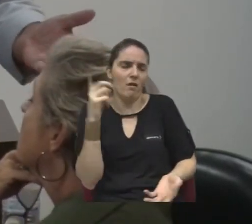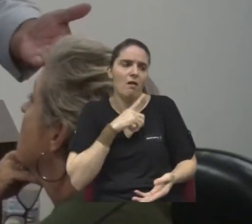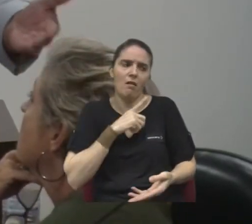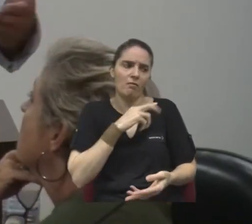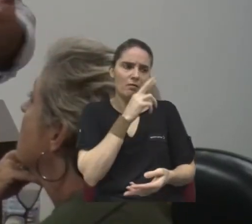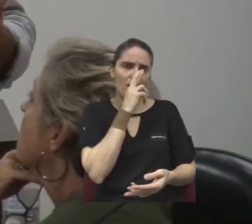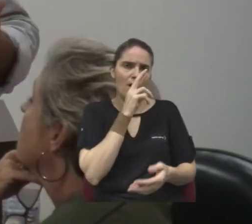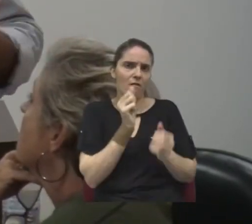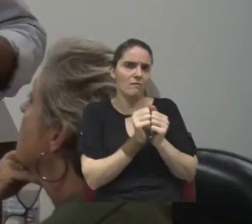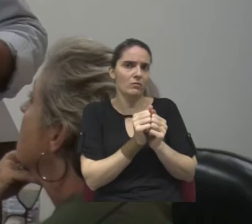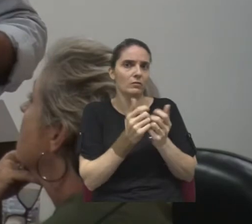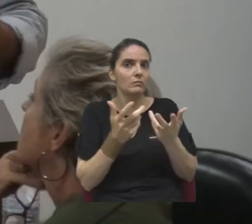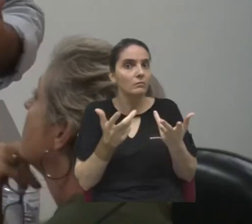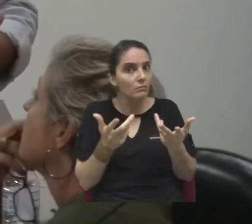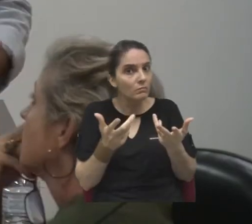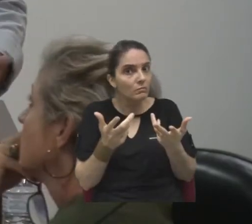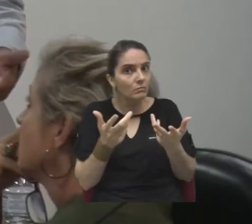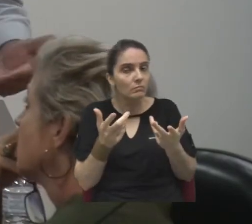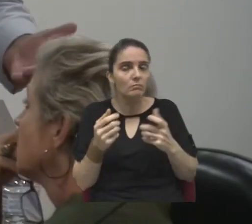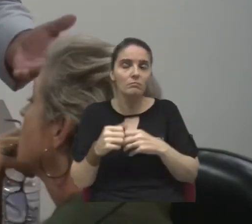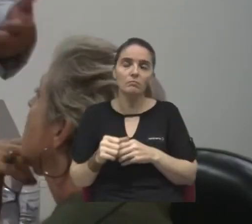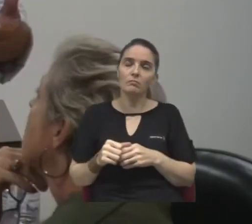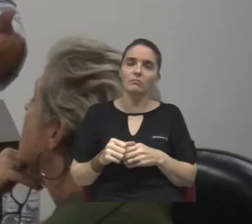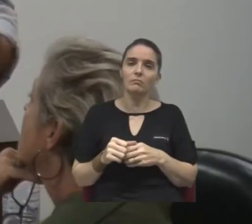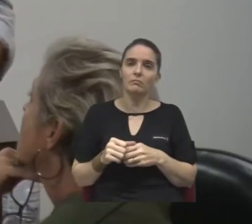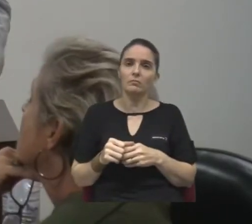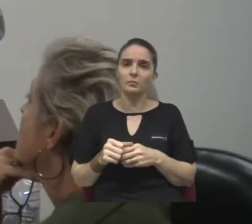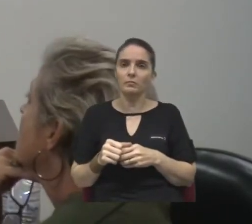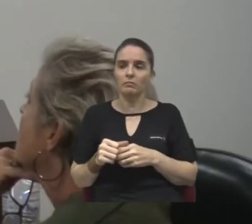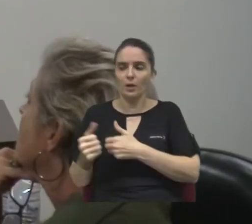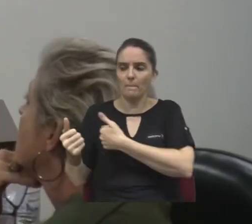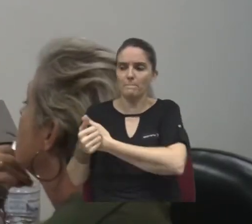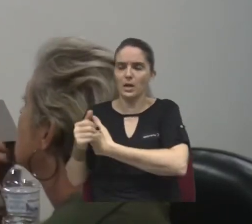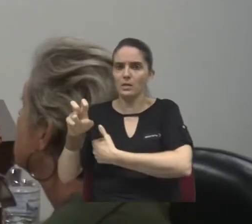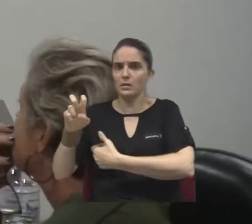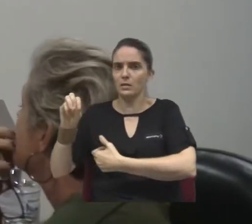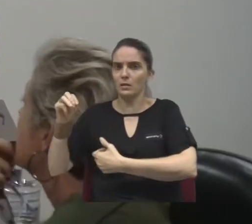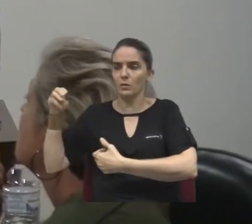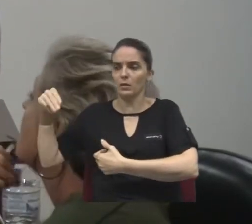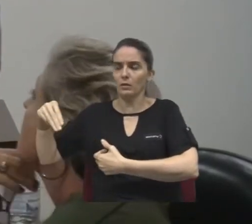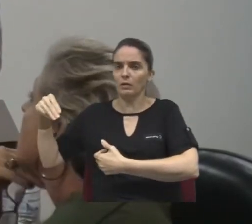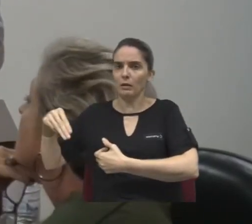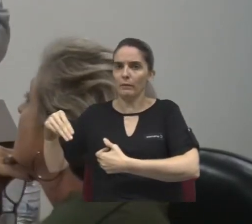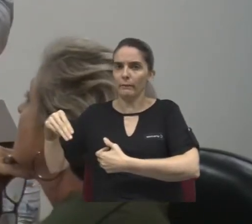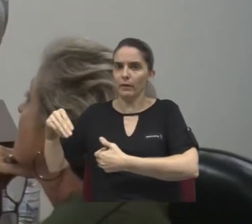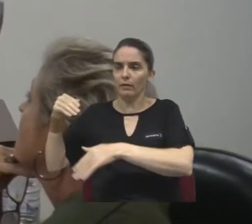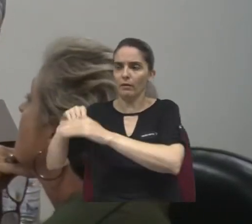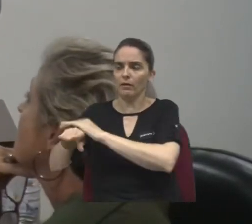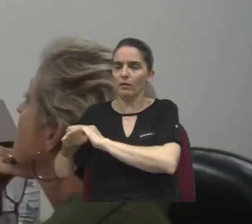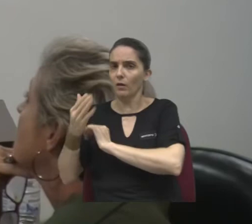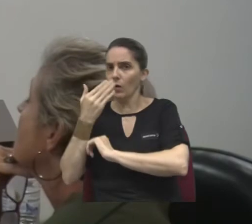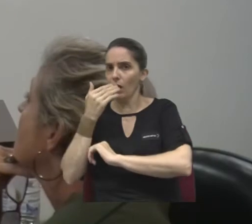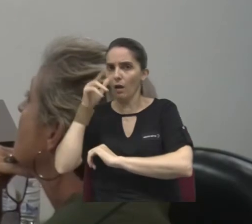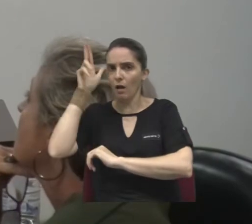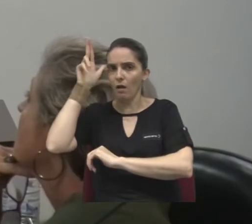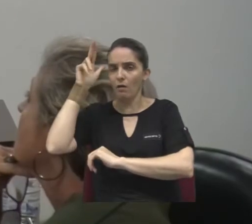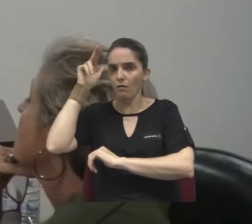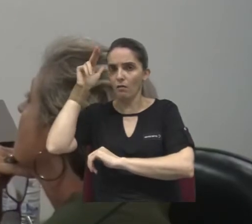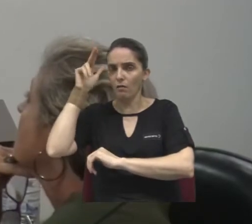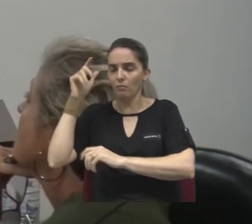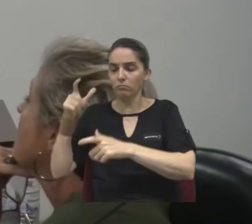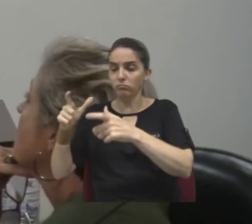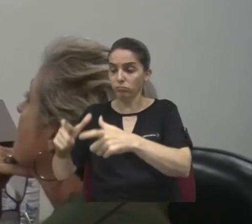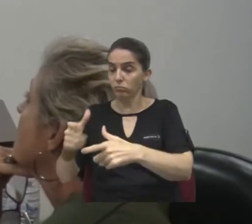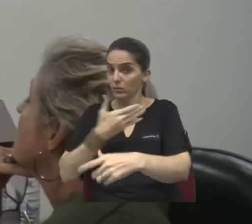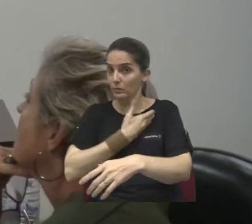dizer, menos de 50 metros da cocheira onde guarda a ração dos cavalos. Um lugar público,